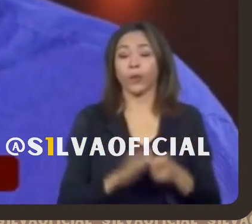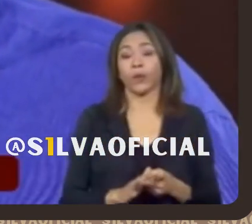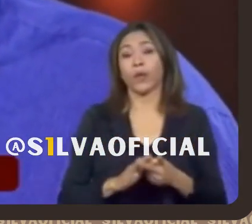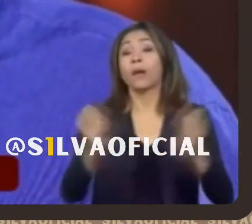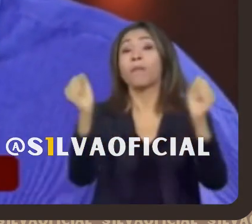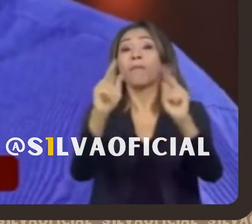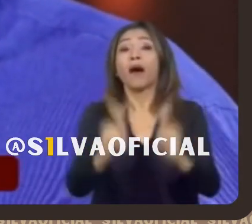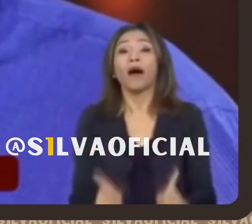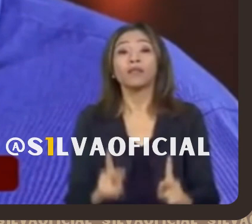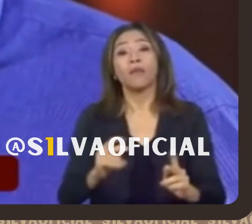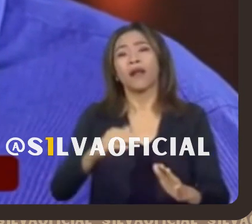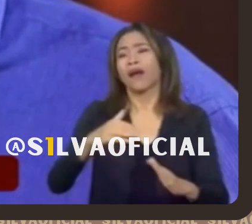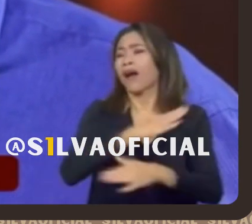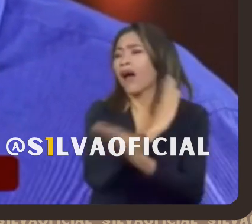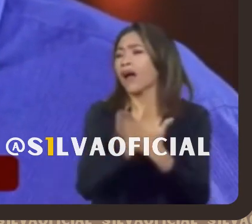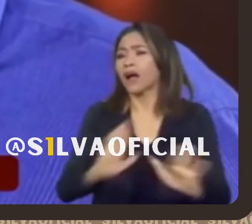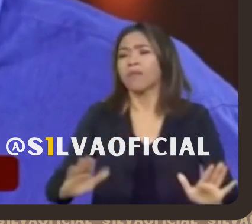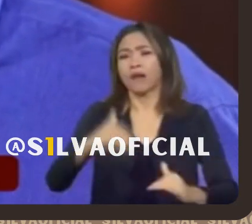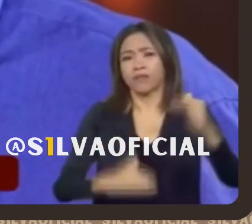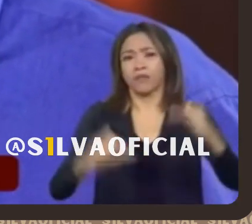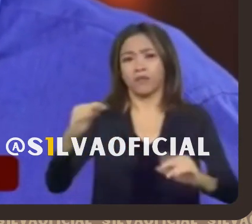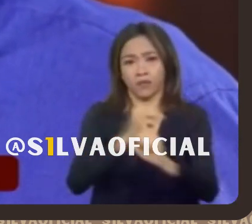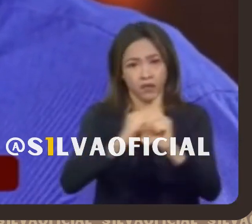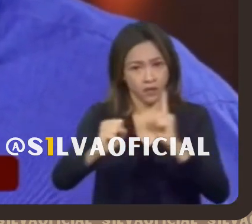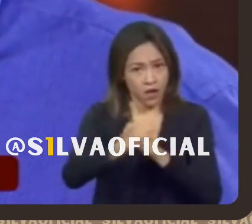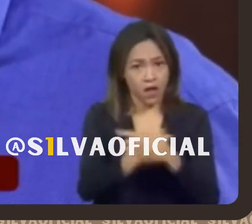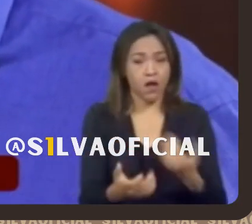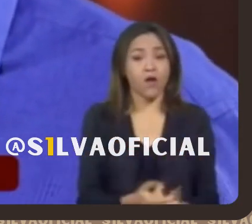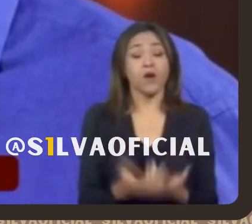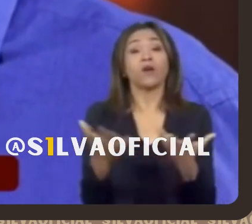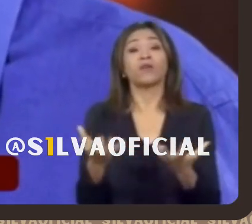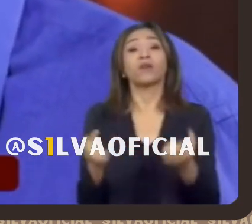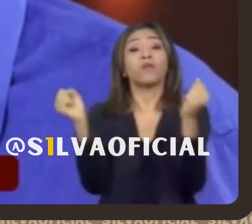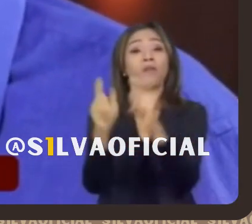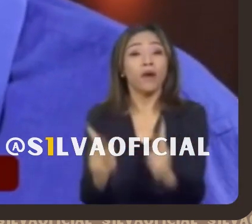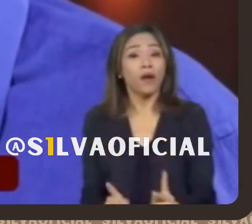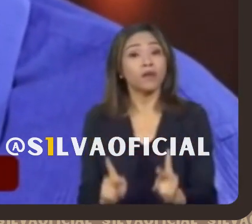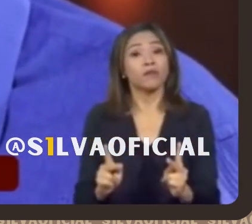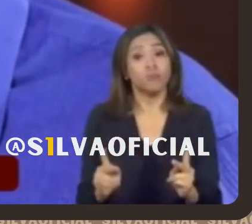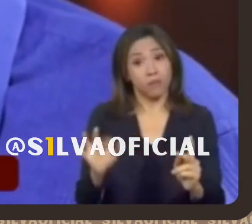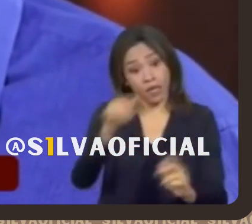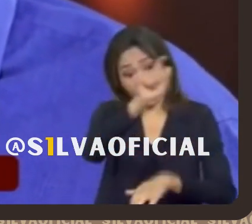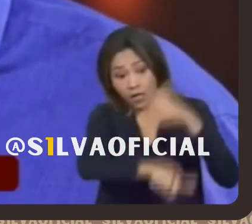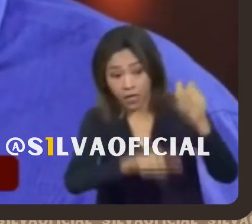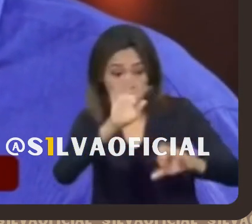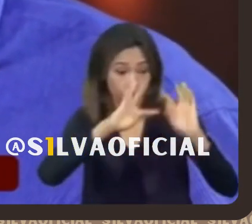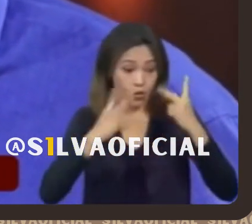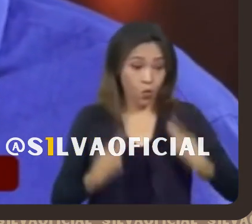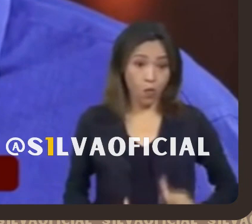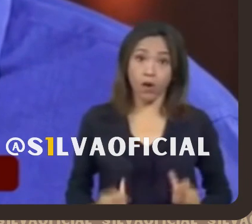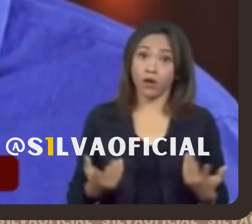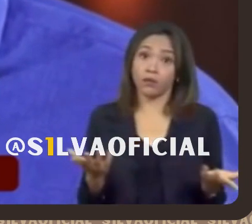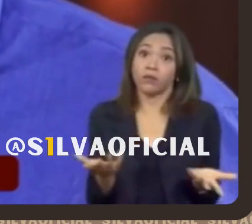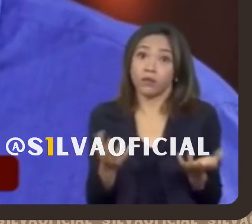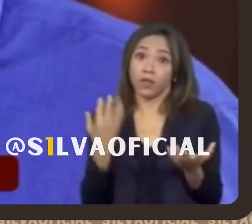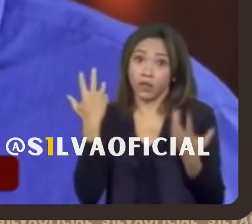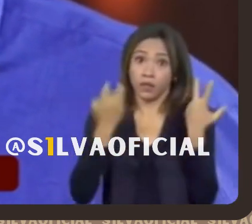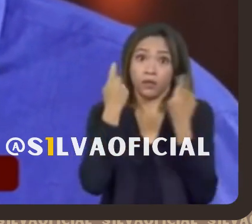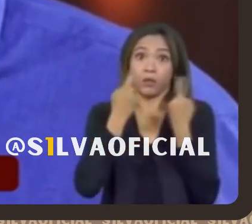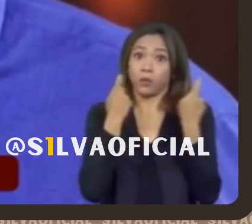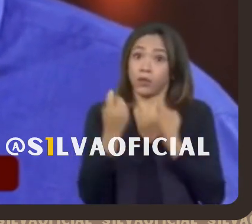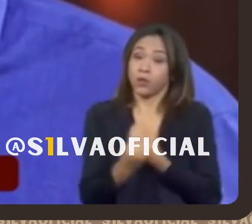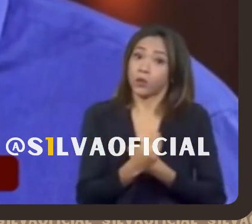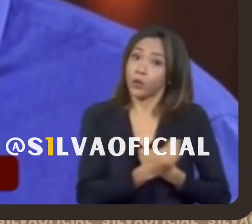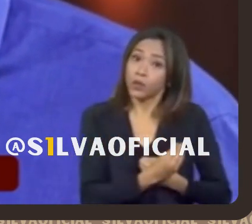precisamos de paz para fazer com que sabe o ser humano volta a ser humanista outra vez nós precisamos de paz para as crianças